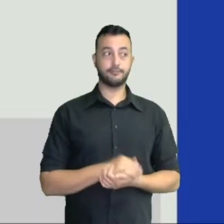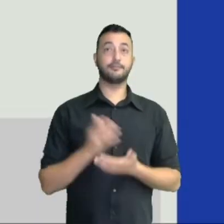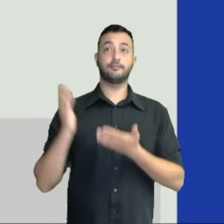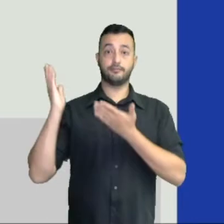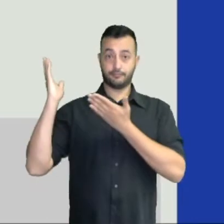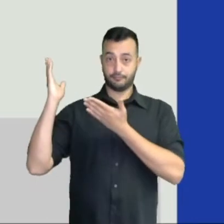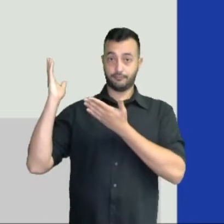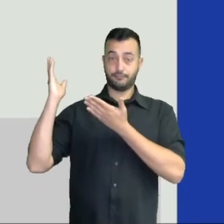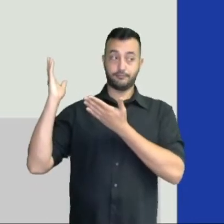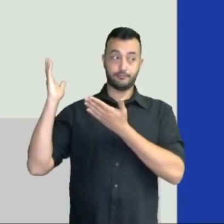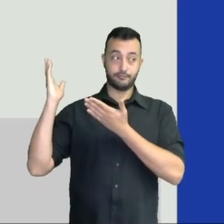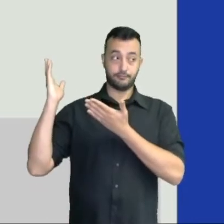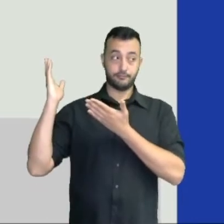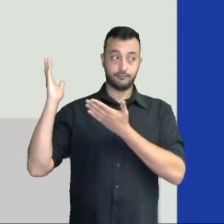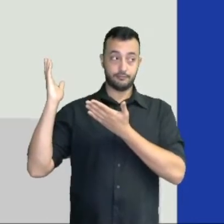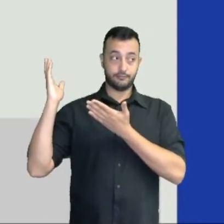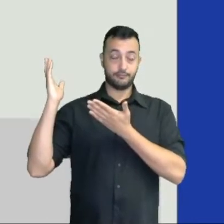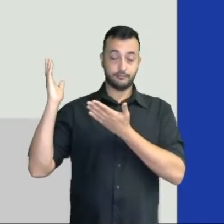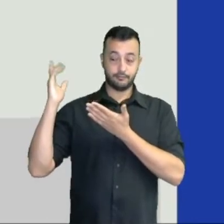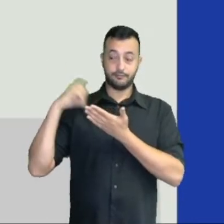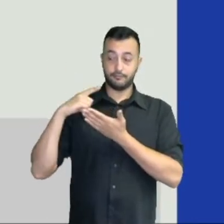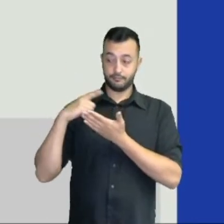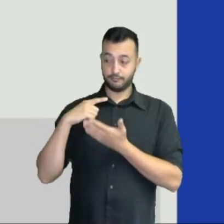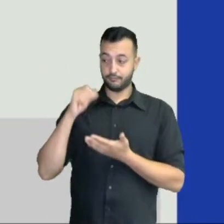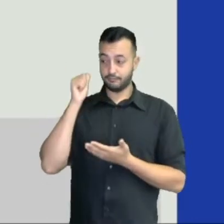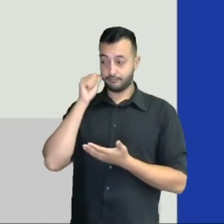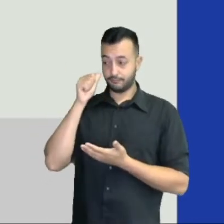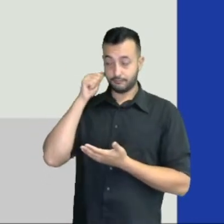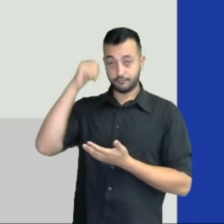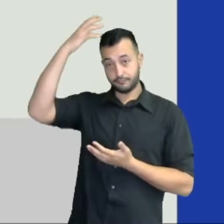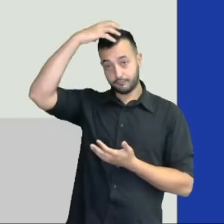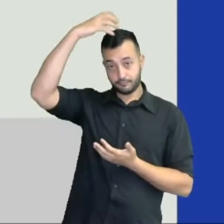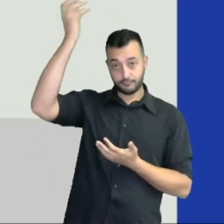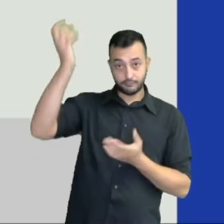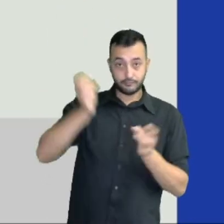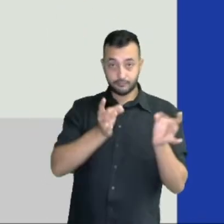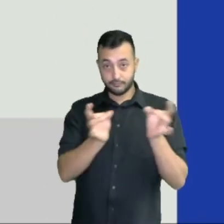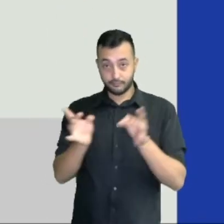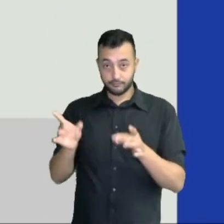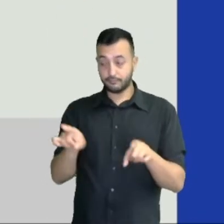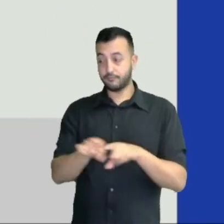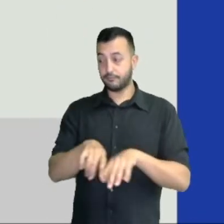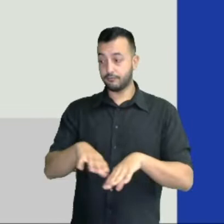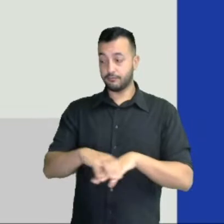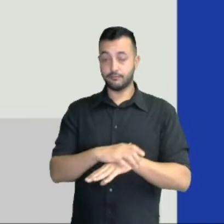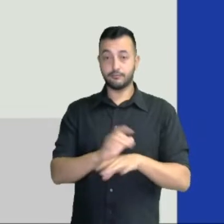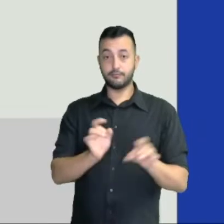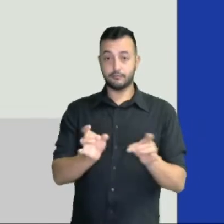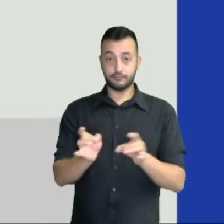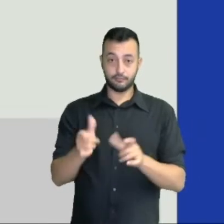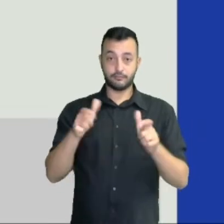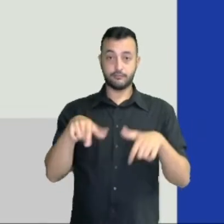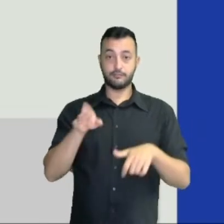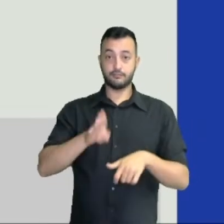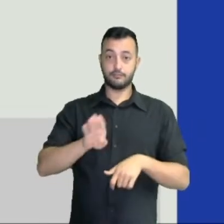Pronto. Aqui eu trouxe um slide que mulheres vendendo chapéus e calçados na rua da cidade de La Paz, na Bolívia, uma foto de